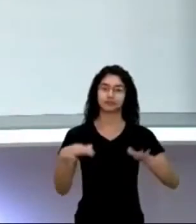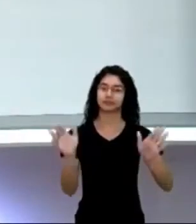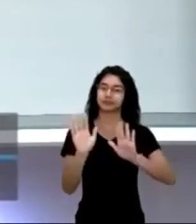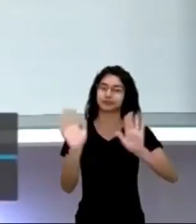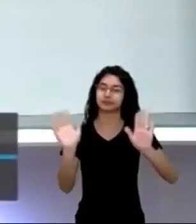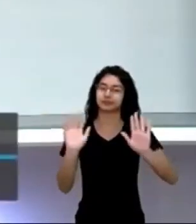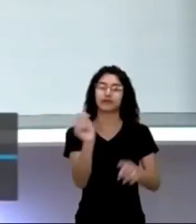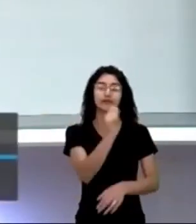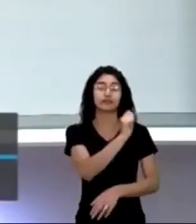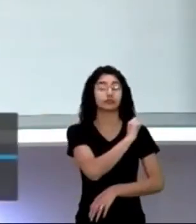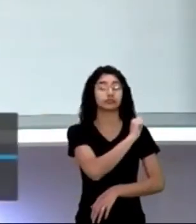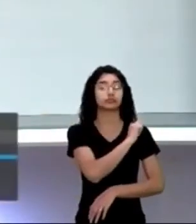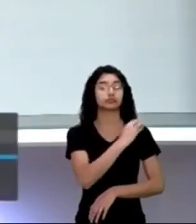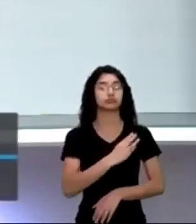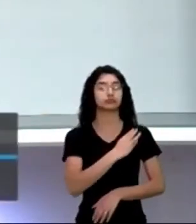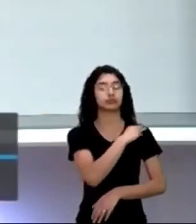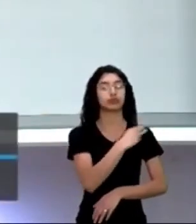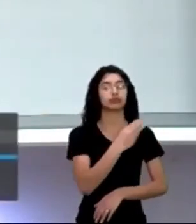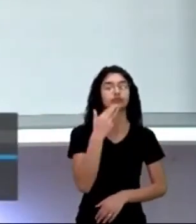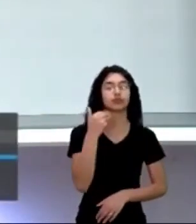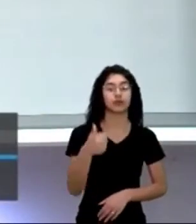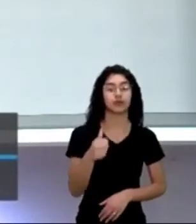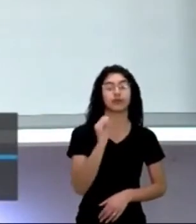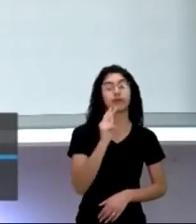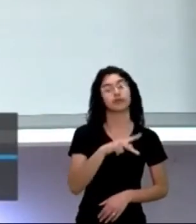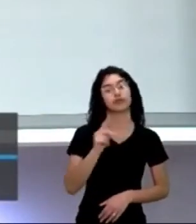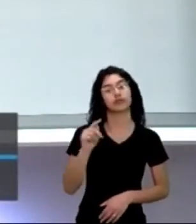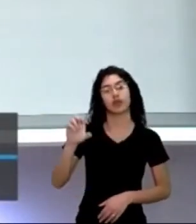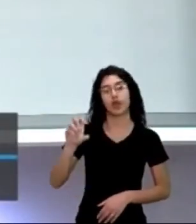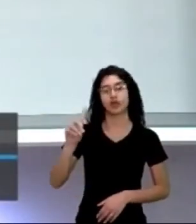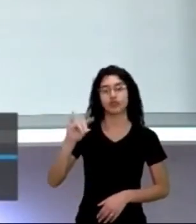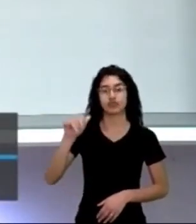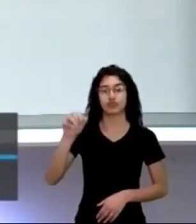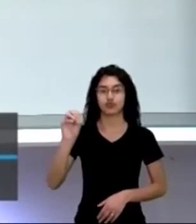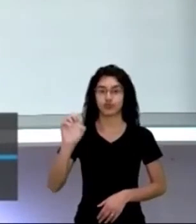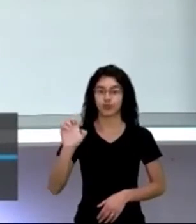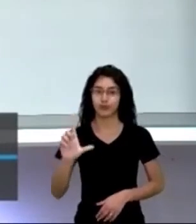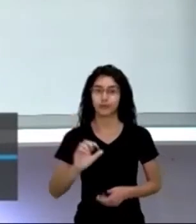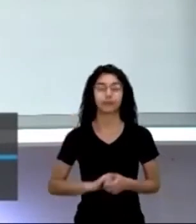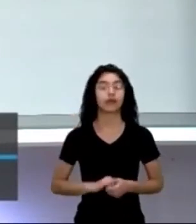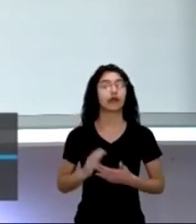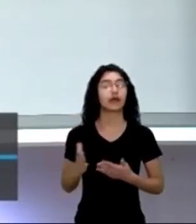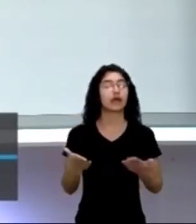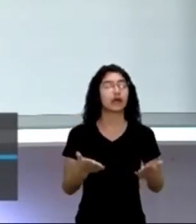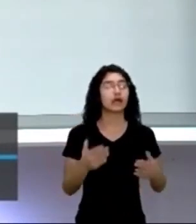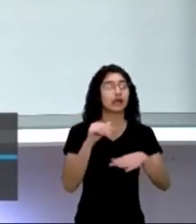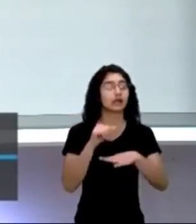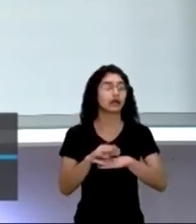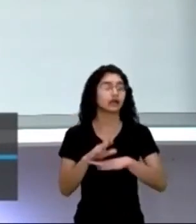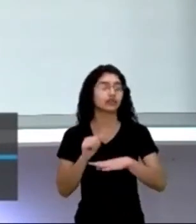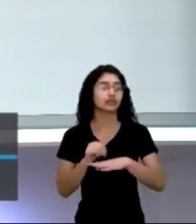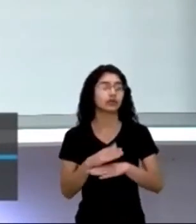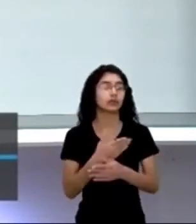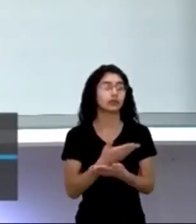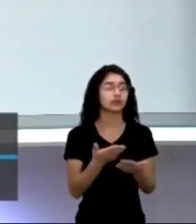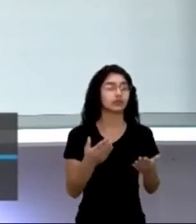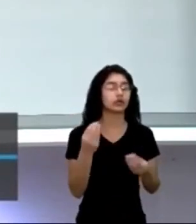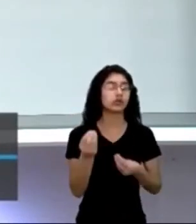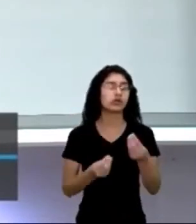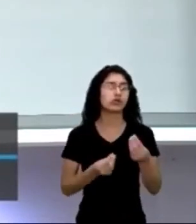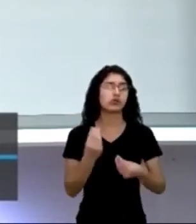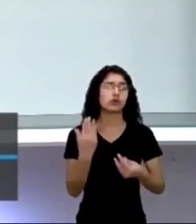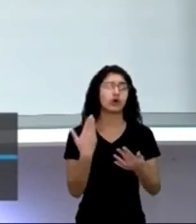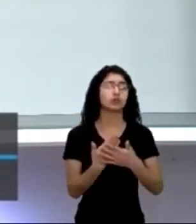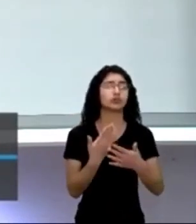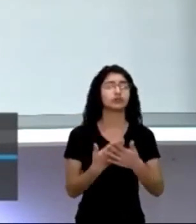Olá, estudantes do ensino médio, tudo bem? Eu sou o professor de Joel. Estou aqui para dar algumas dicas para vocês de como estudar